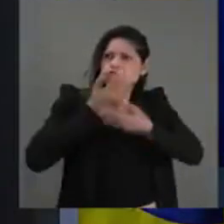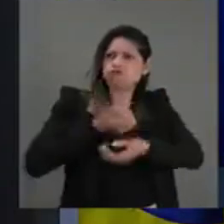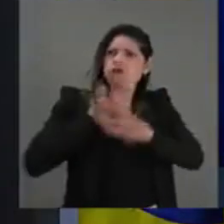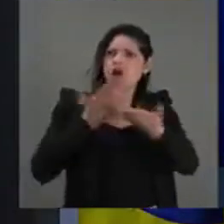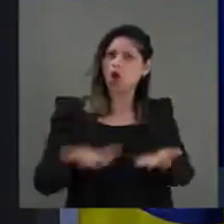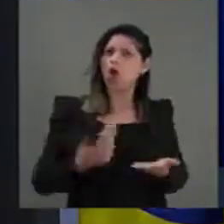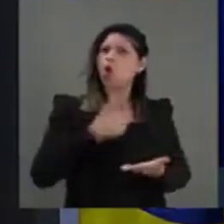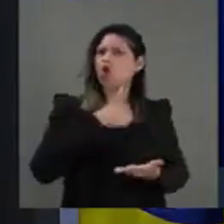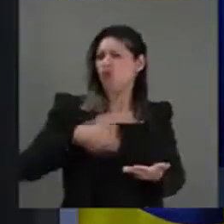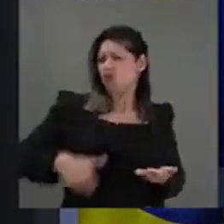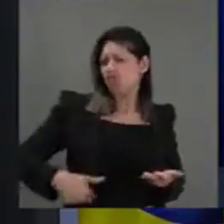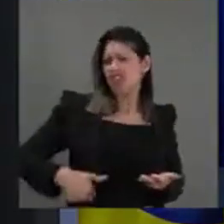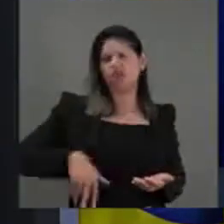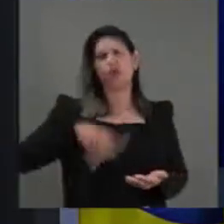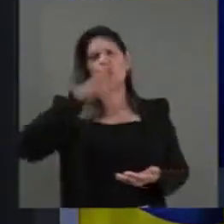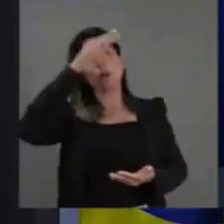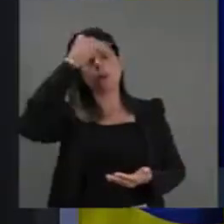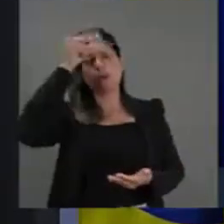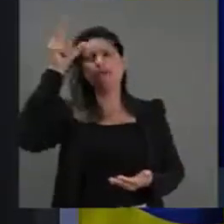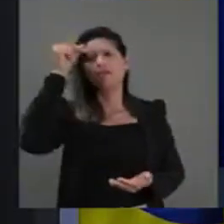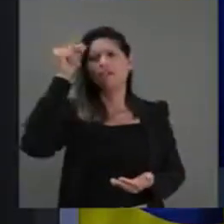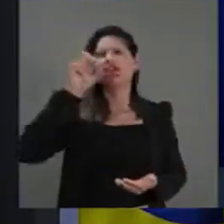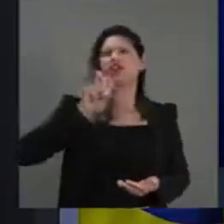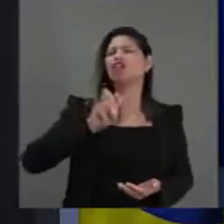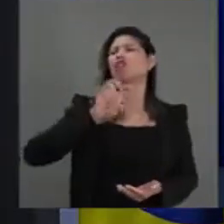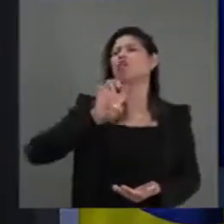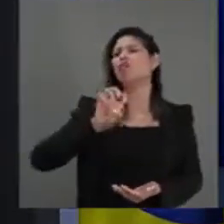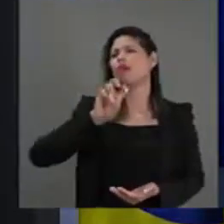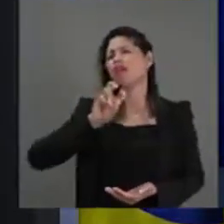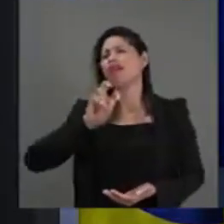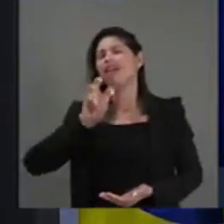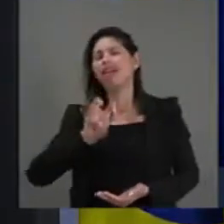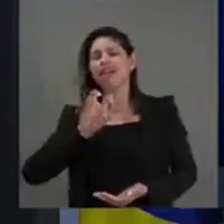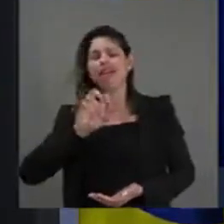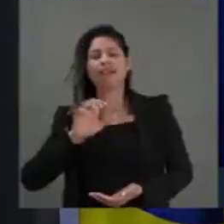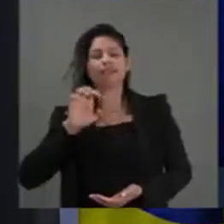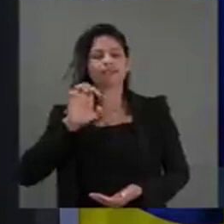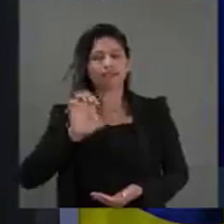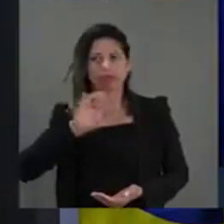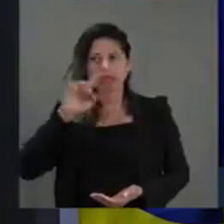ex-governador, ex-prefeito, ex-ministro Ciro Gomes, presidenciável,